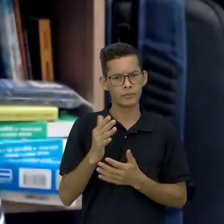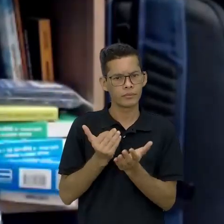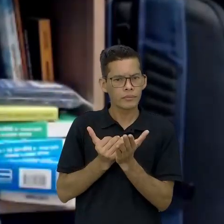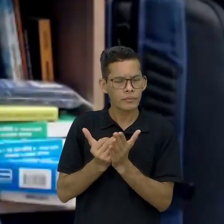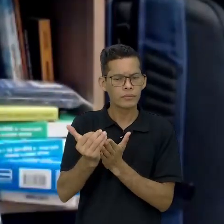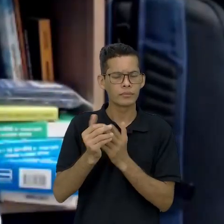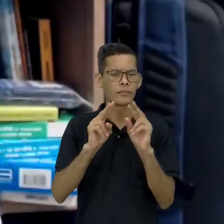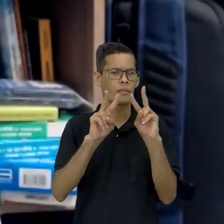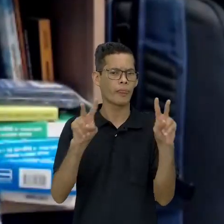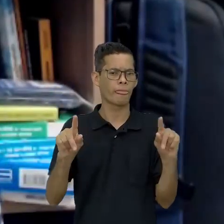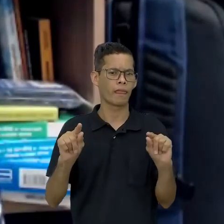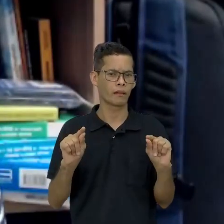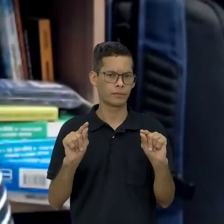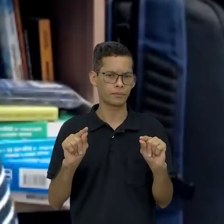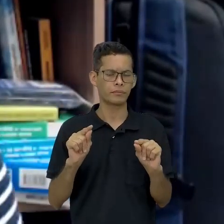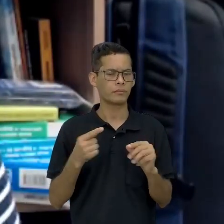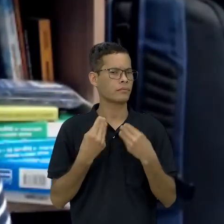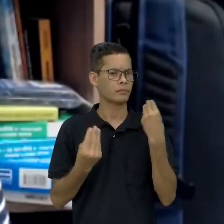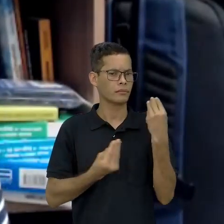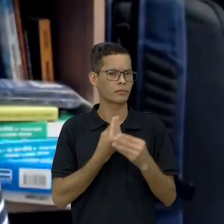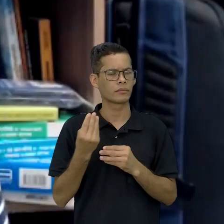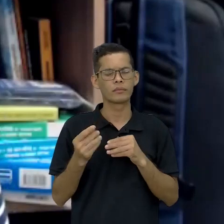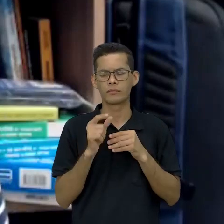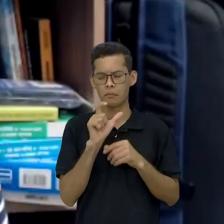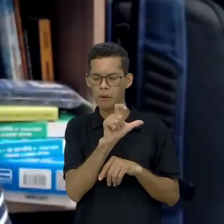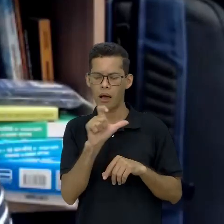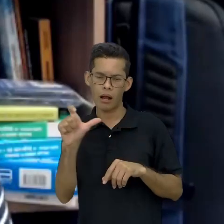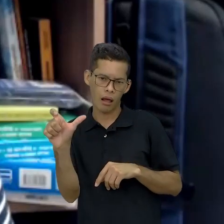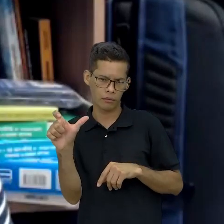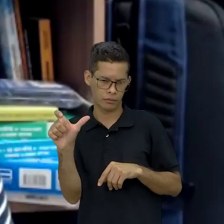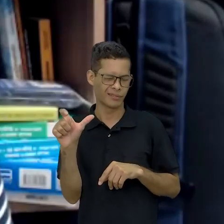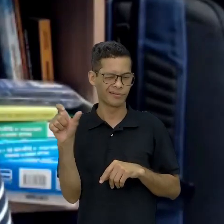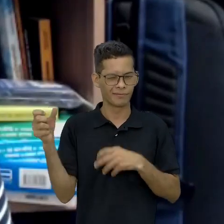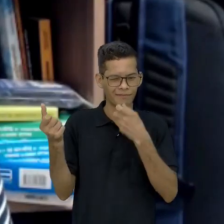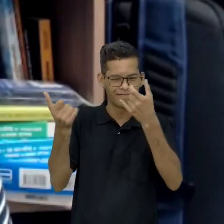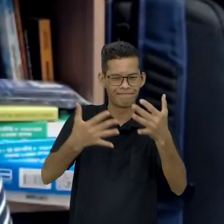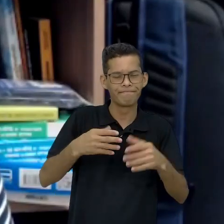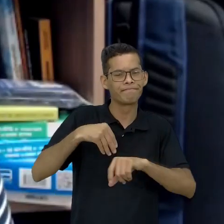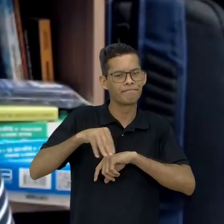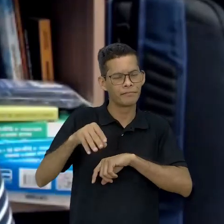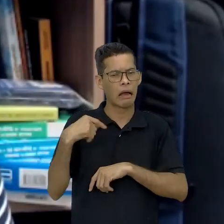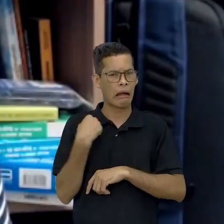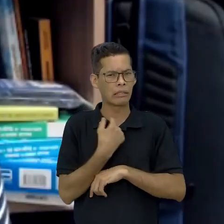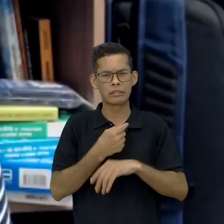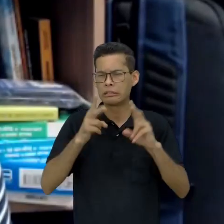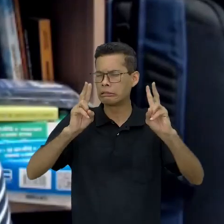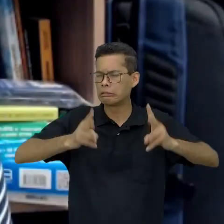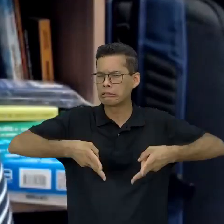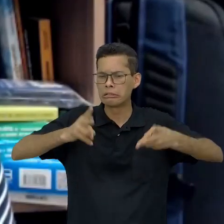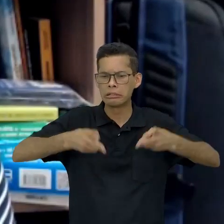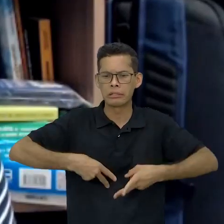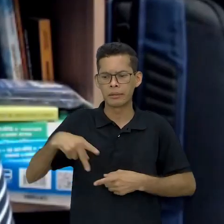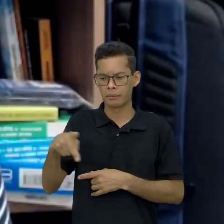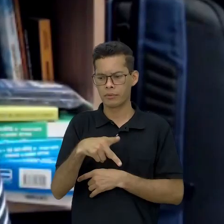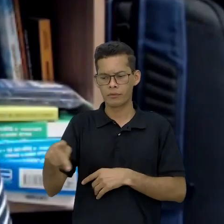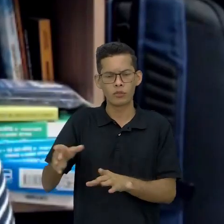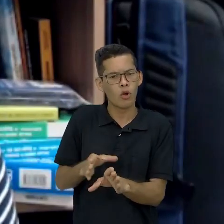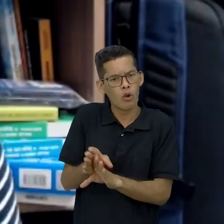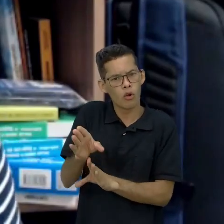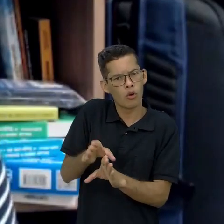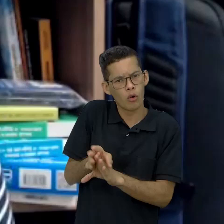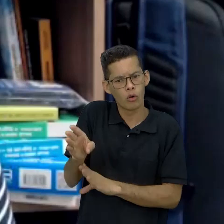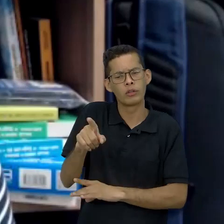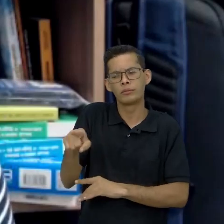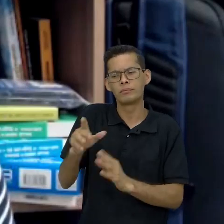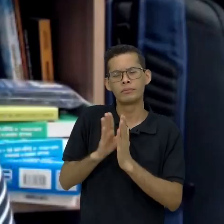início sobre o destaque, né, de algumas palavras. Nós sempre temos orientados ao professor, né, para